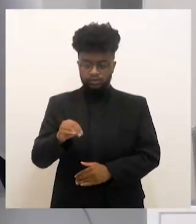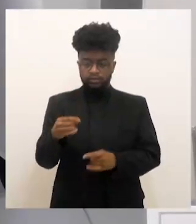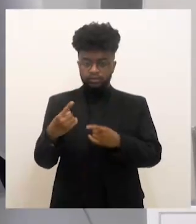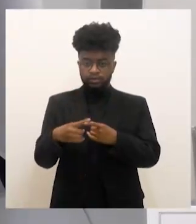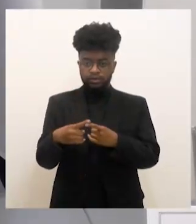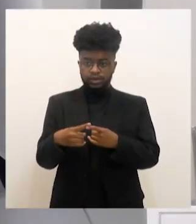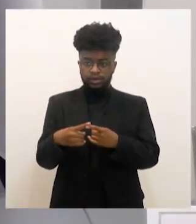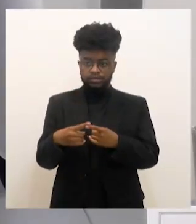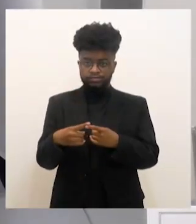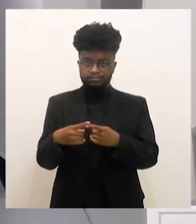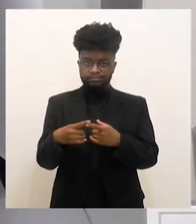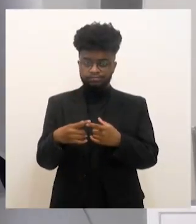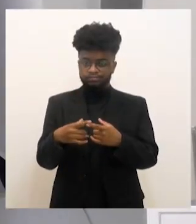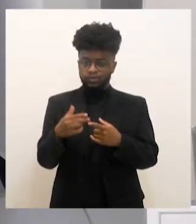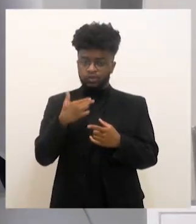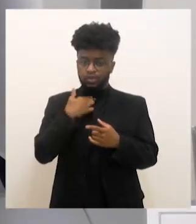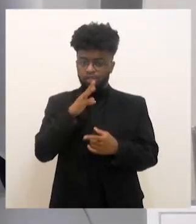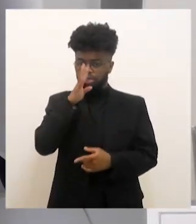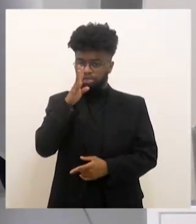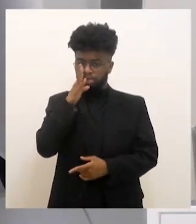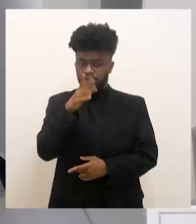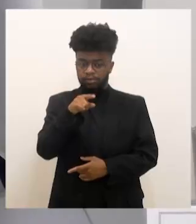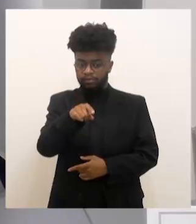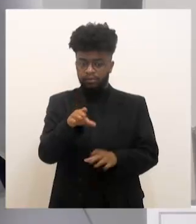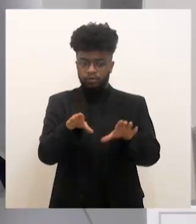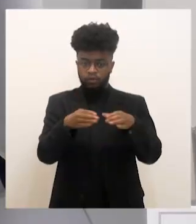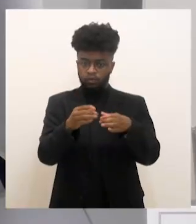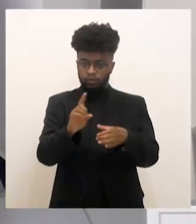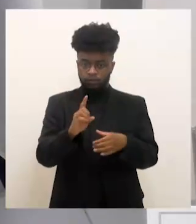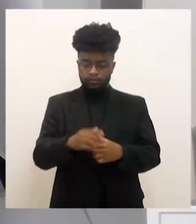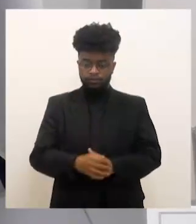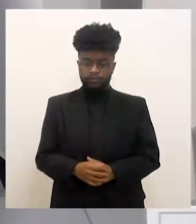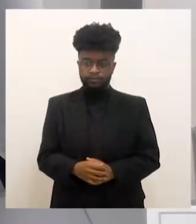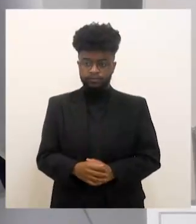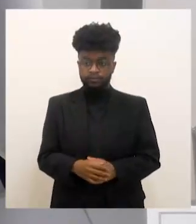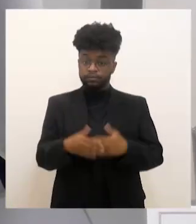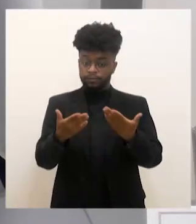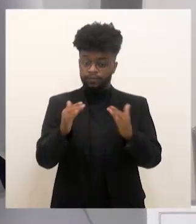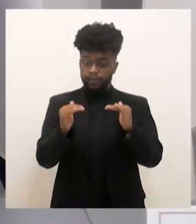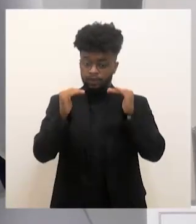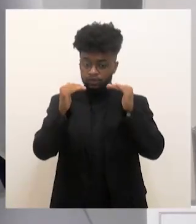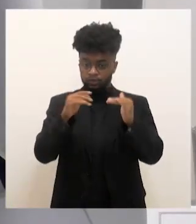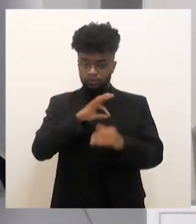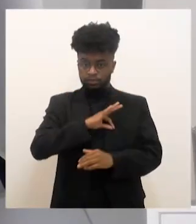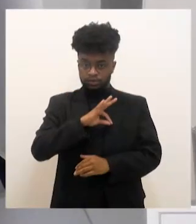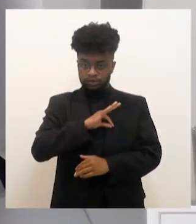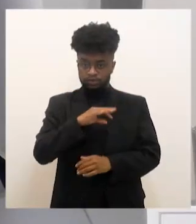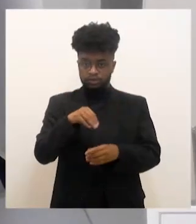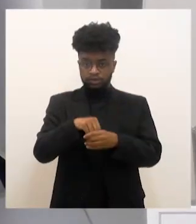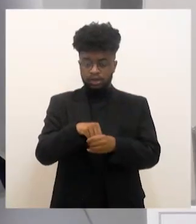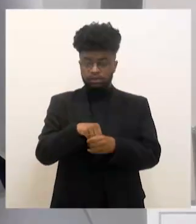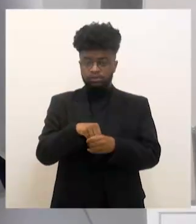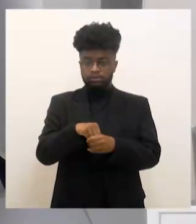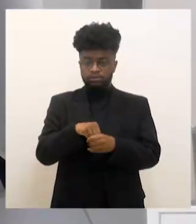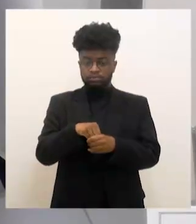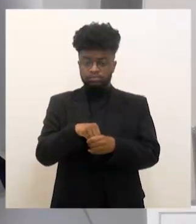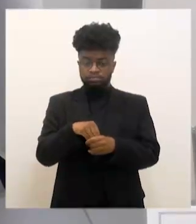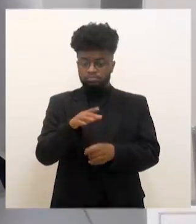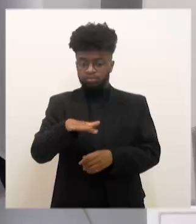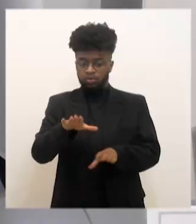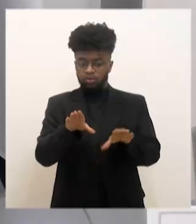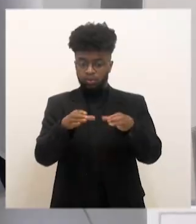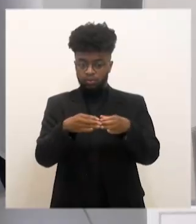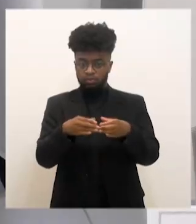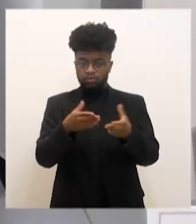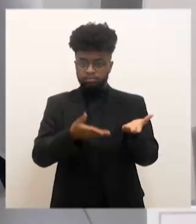seja algo deliberado pela própria companhia, ou seja, a autoridade policial, dentro de uma especializada que lida